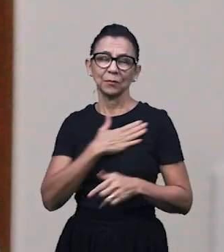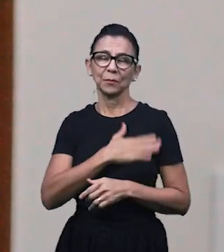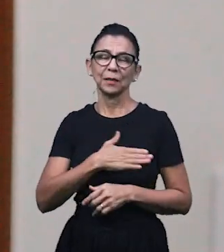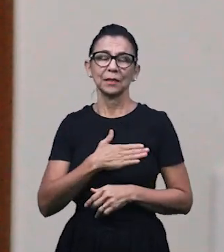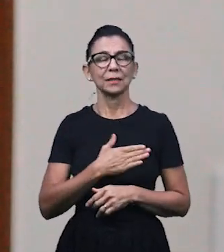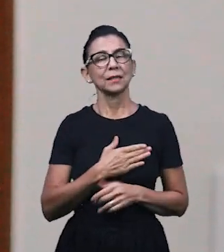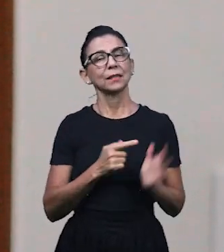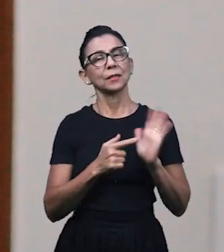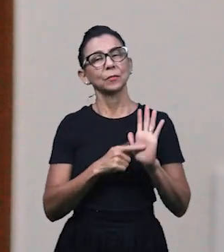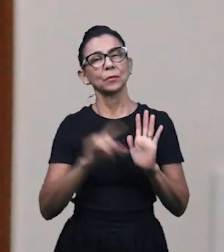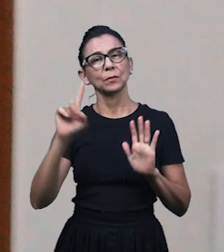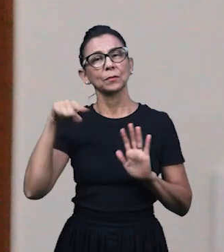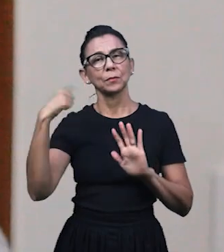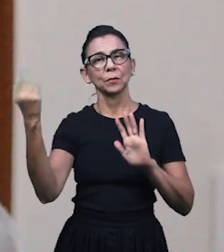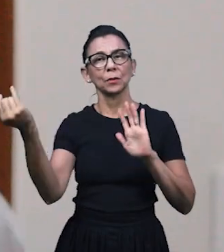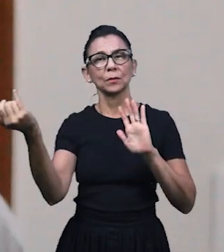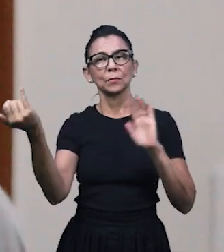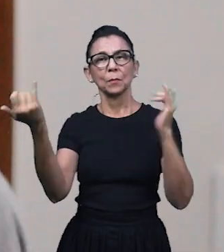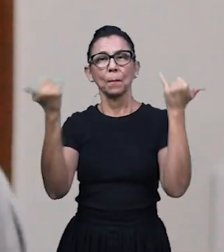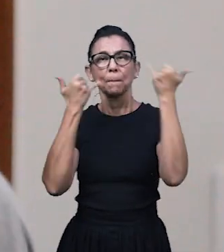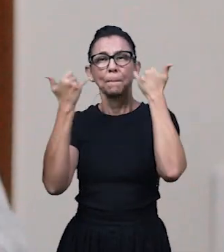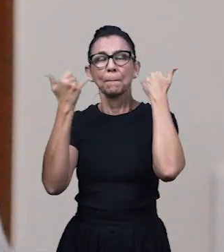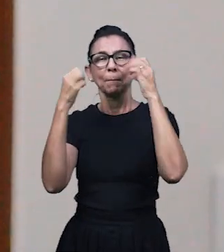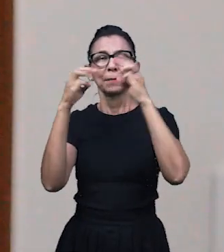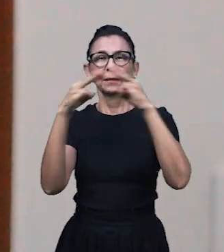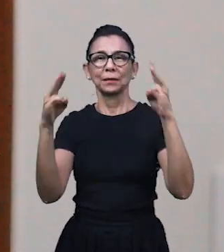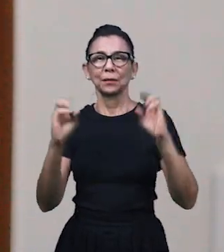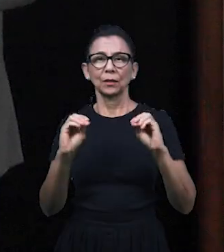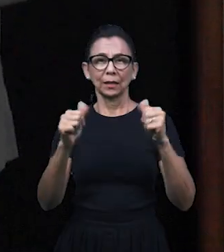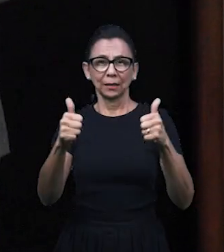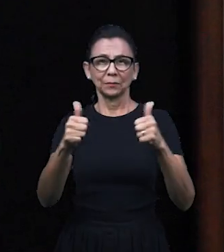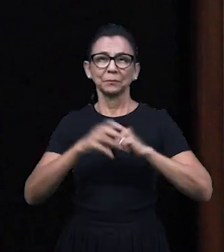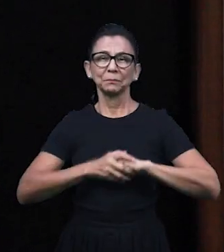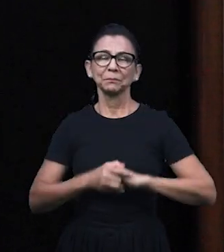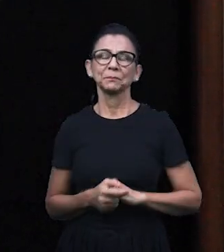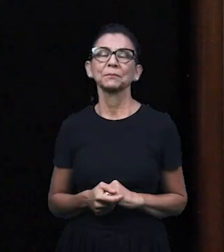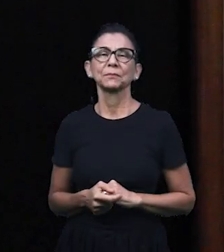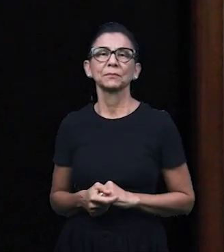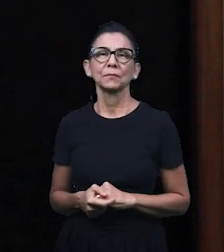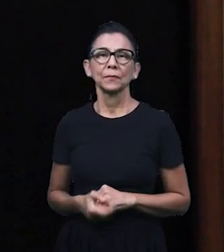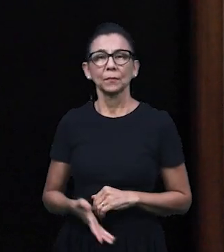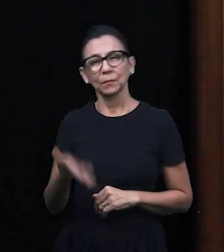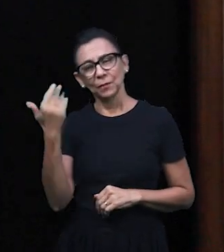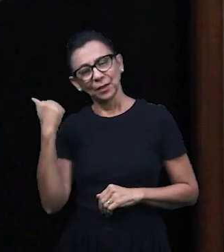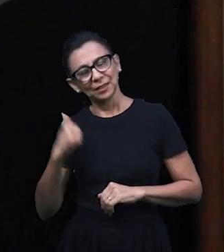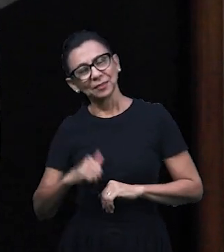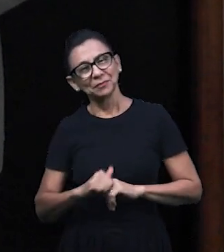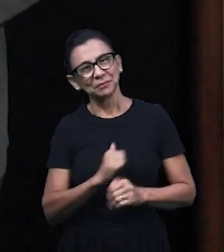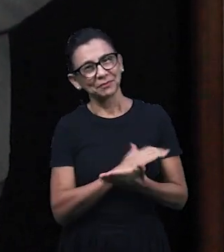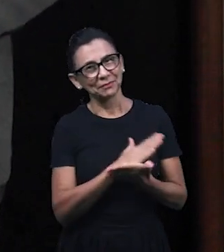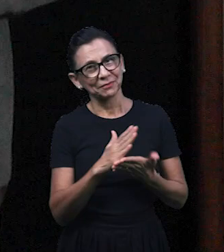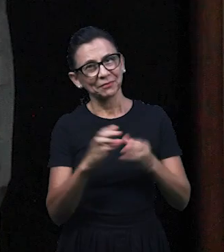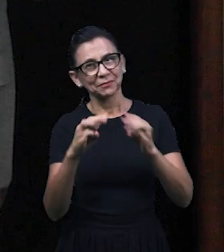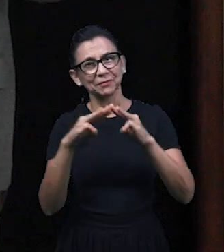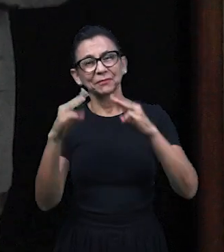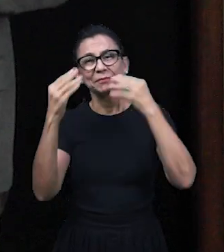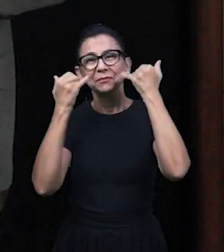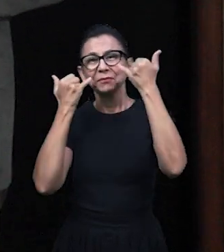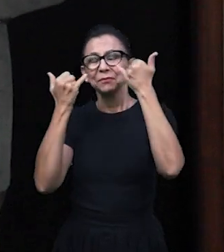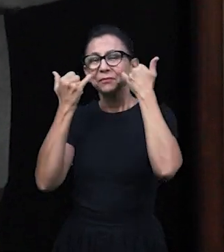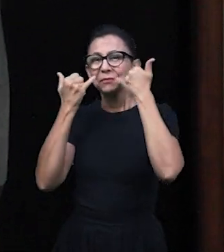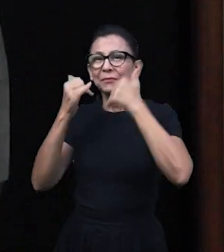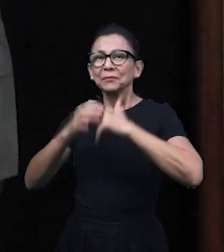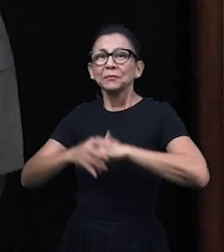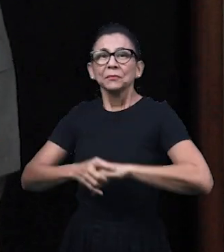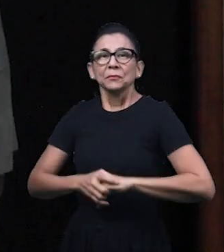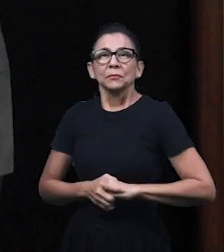próxima edição do Manaim News, tá bom? Tá fechado? Aguardando você mandar. Muito bem, então vamos lá, vamos começar o Manaim News e vamos começar